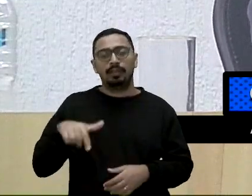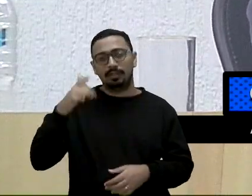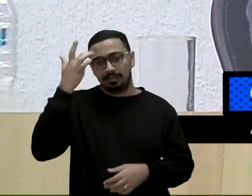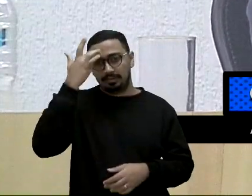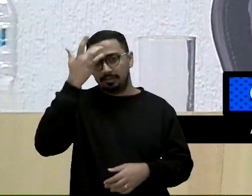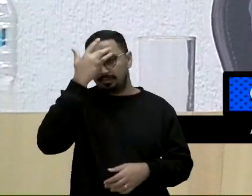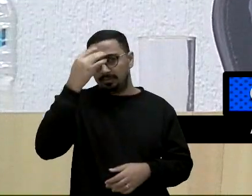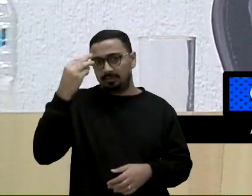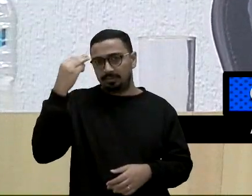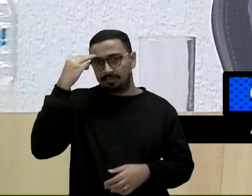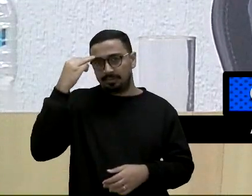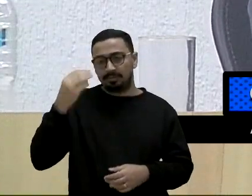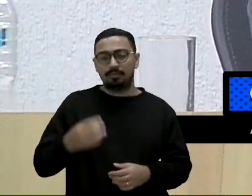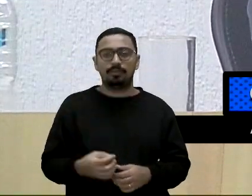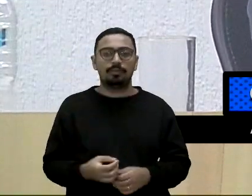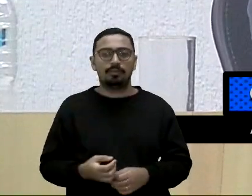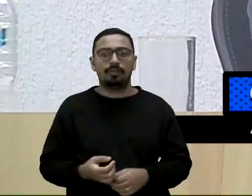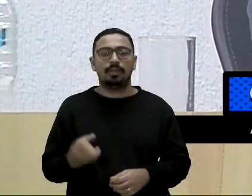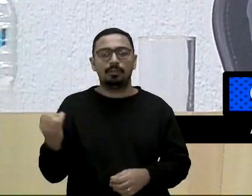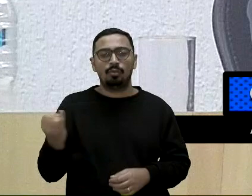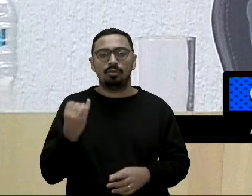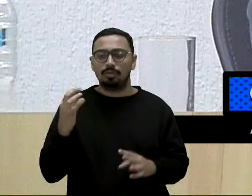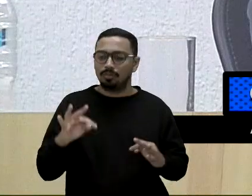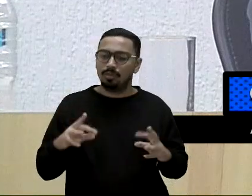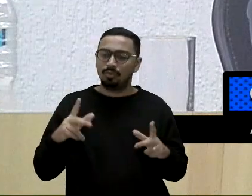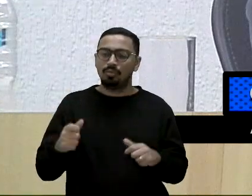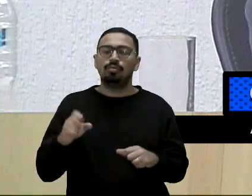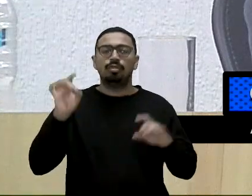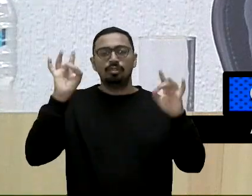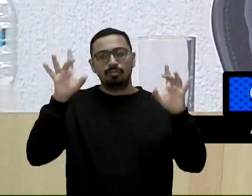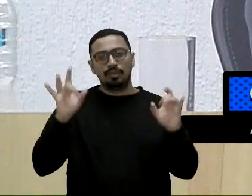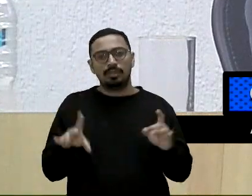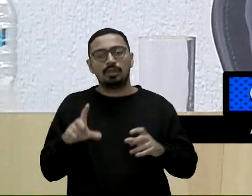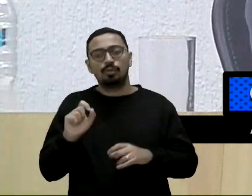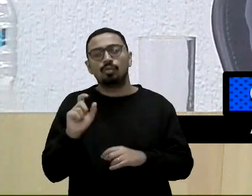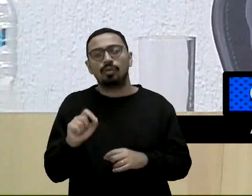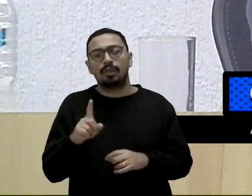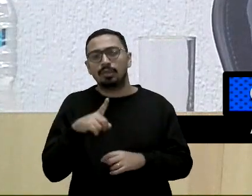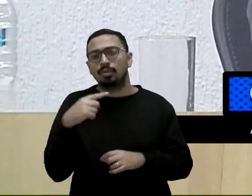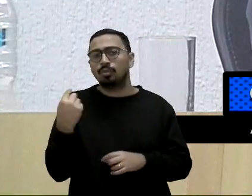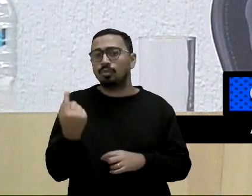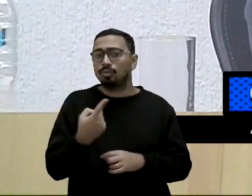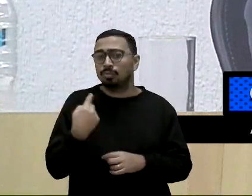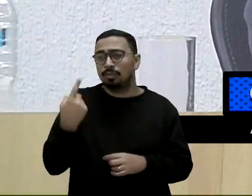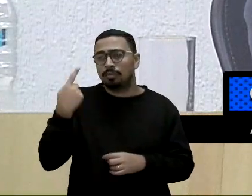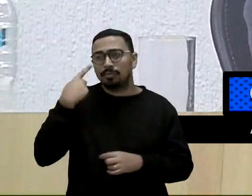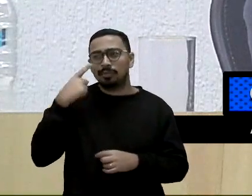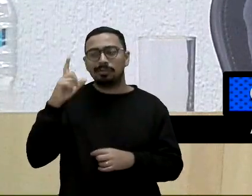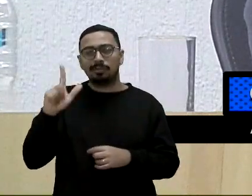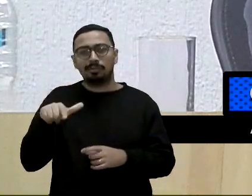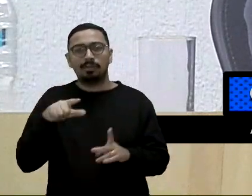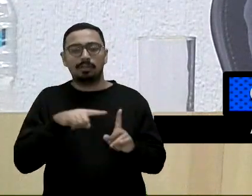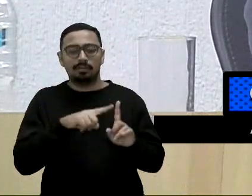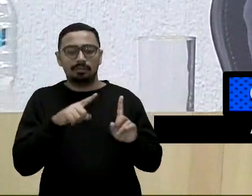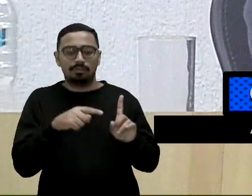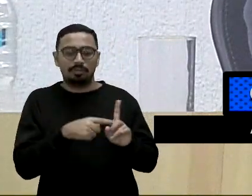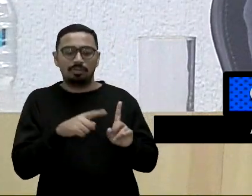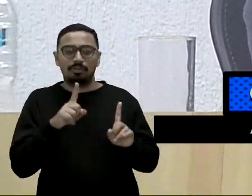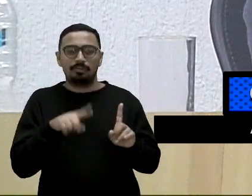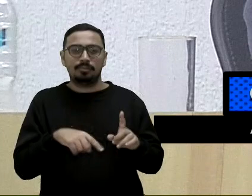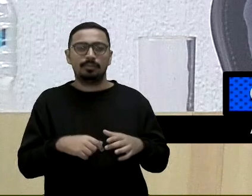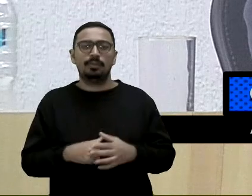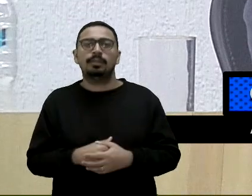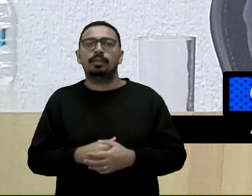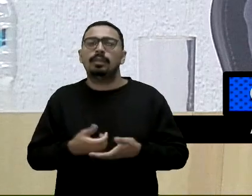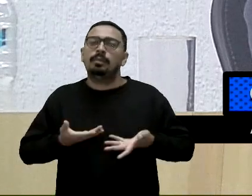é fundamental para todos nós, né, especialmente nessas condições de